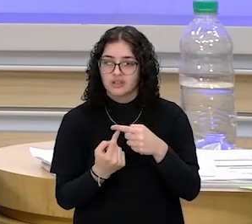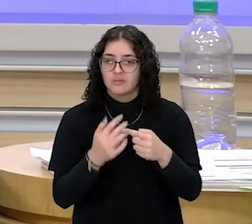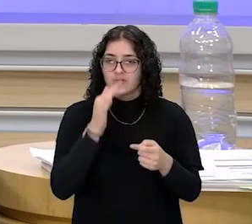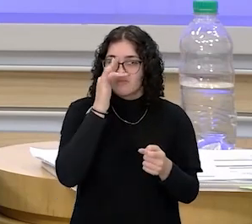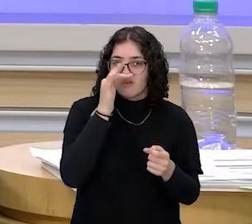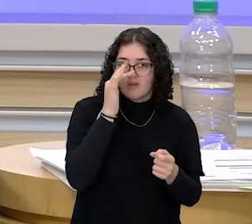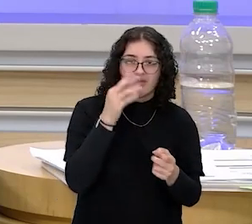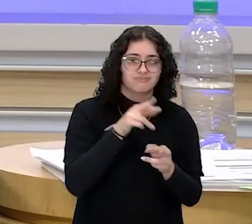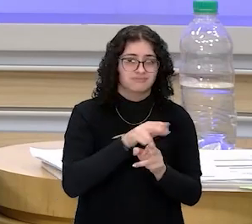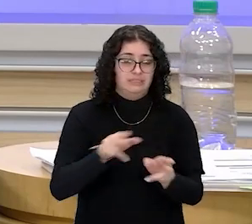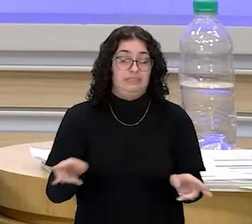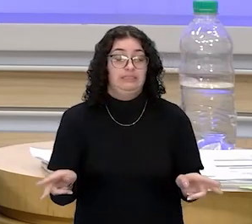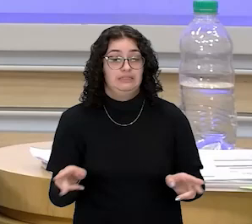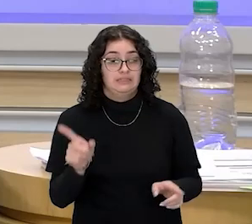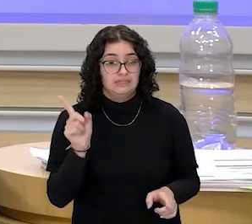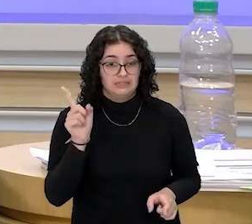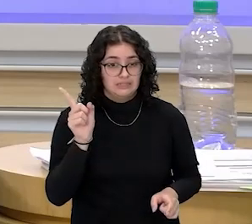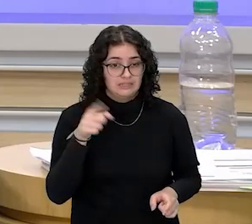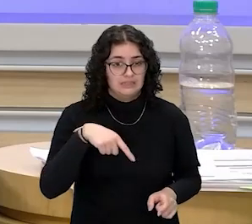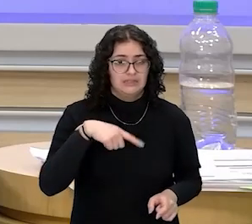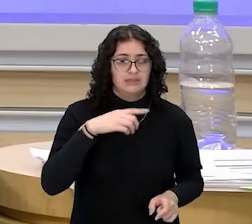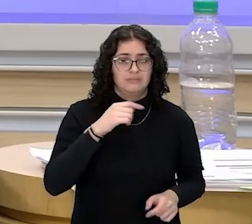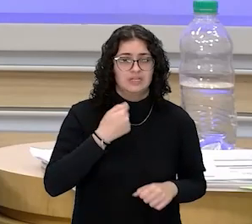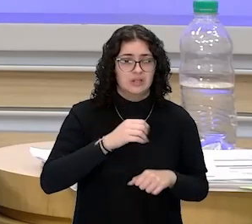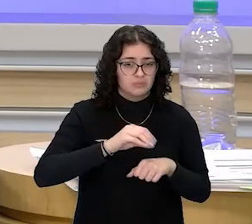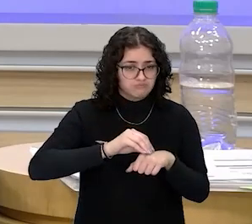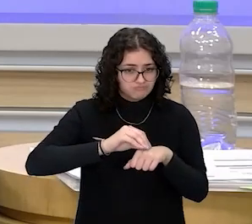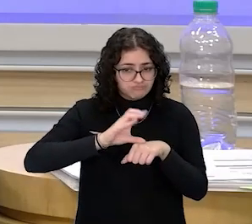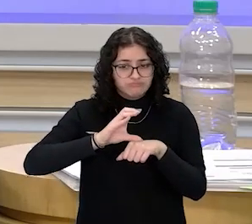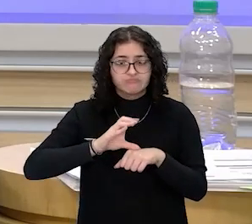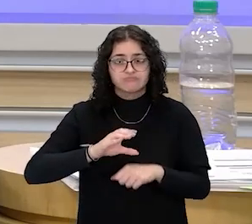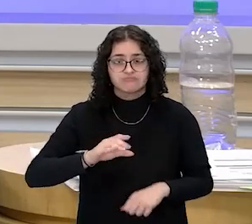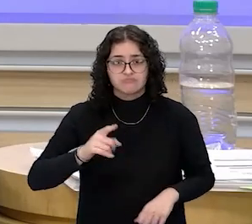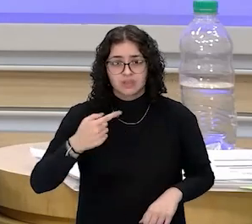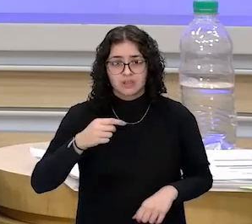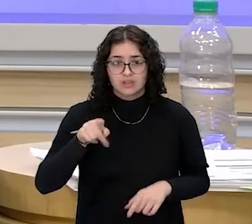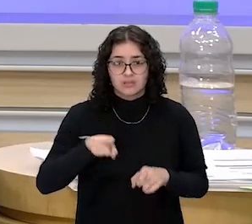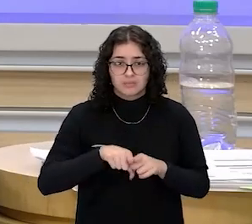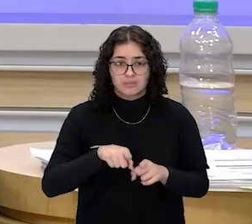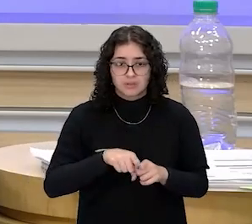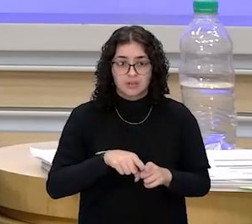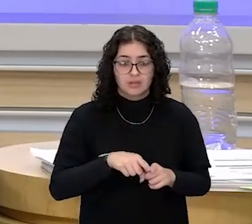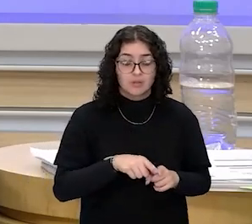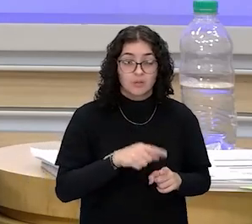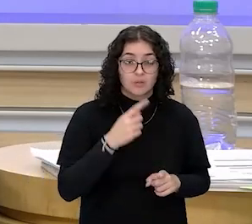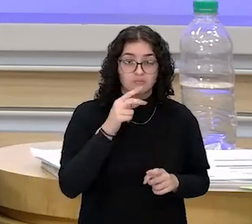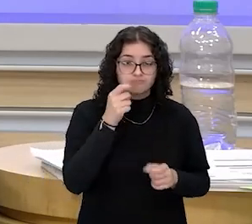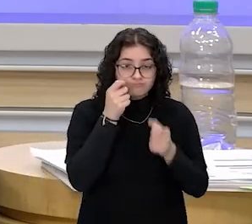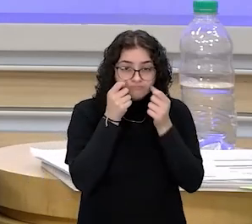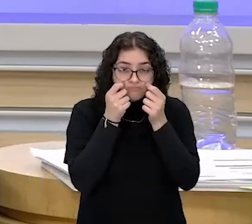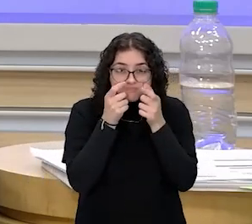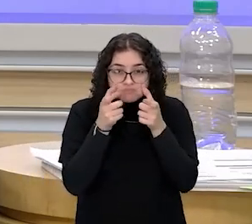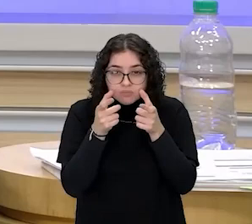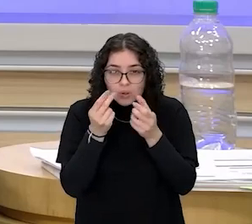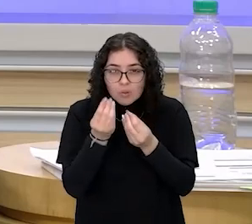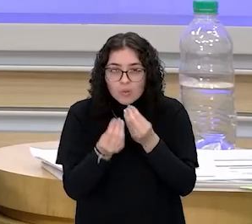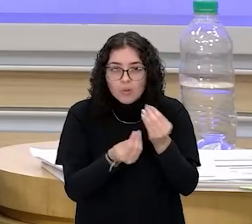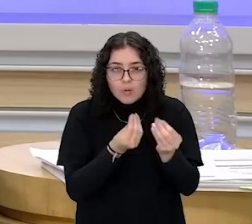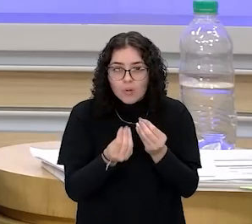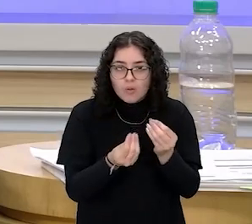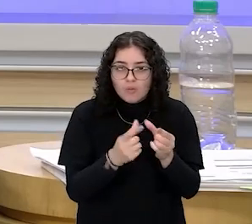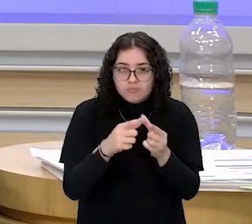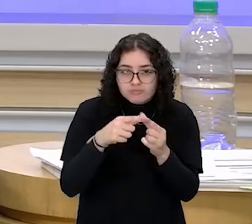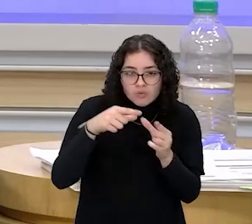flores, olha, precisa ter muito conhecimento, ter um olho assim, né, uma busca por formato de folhas,